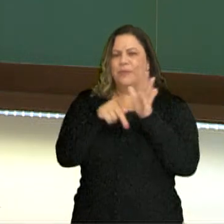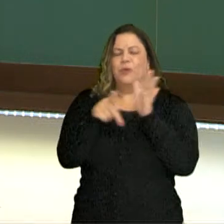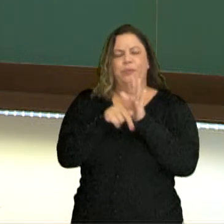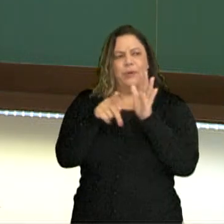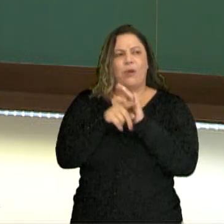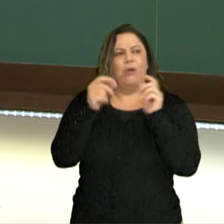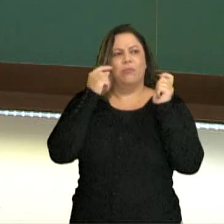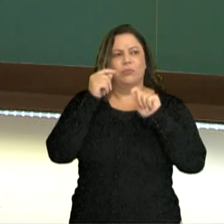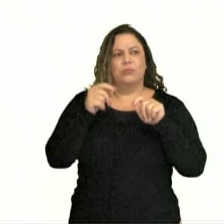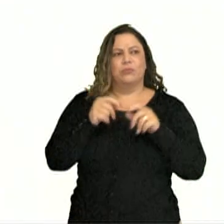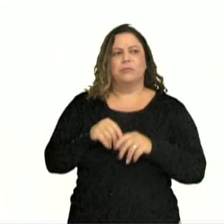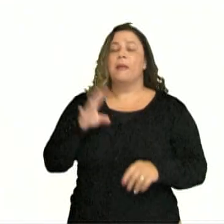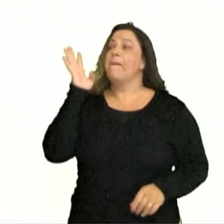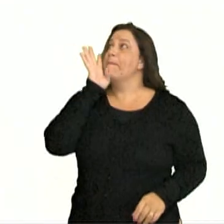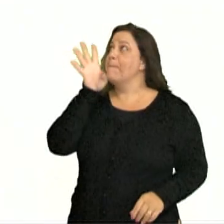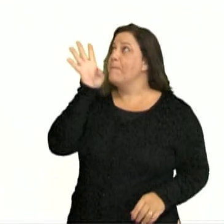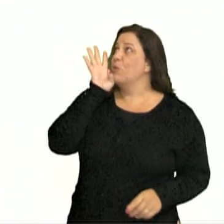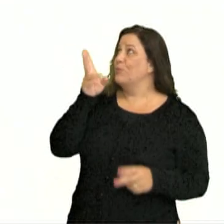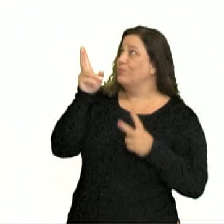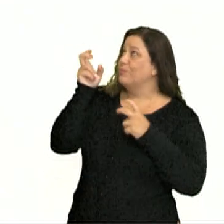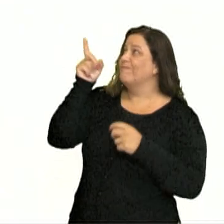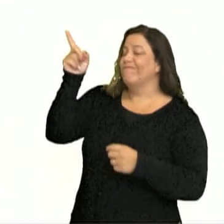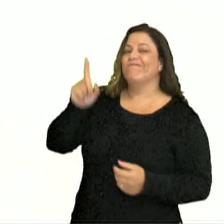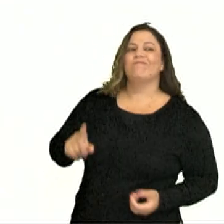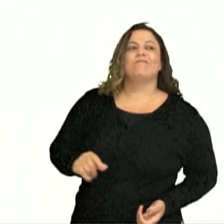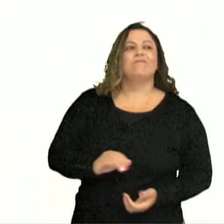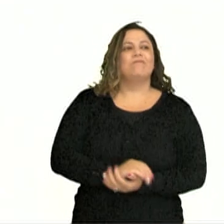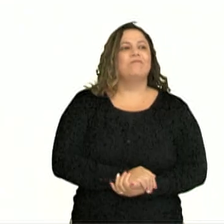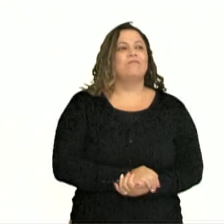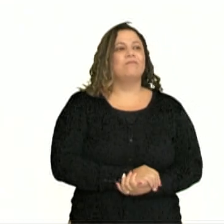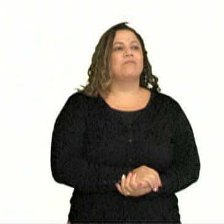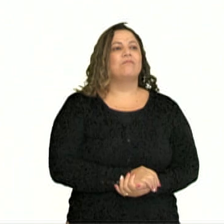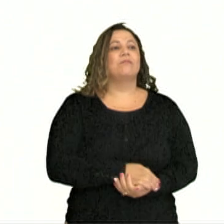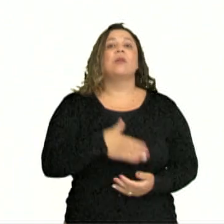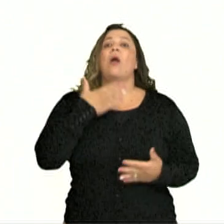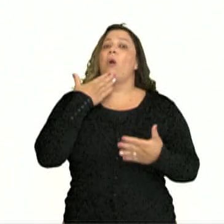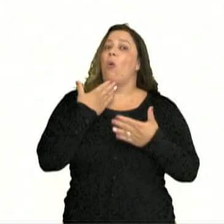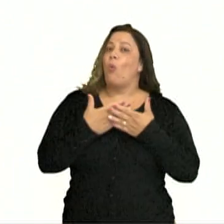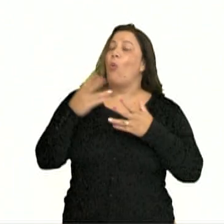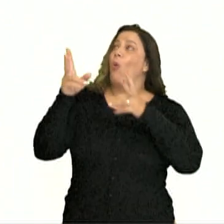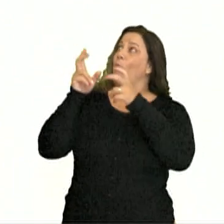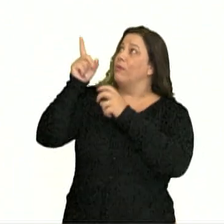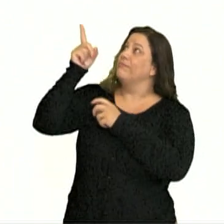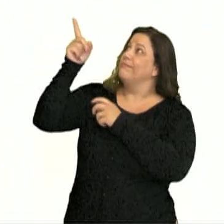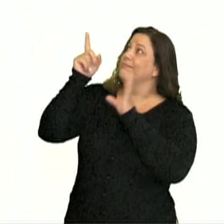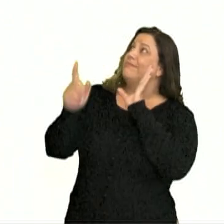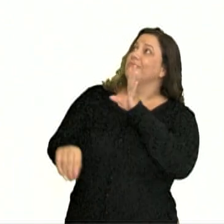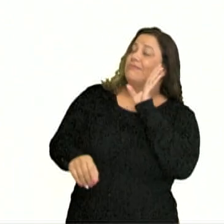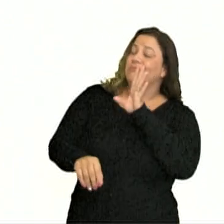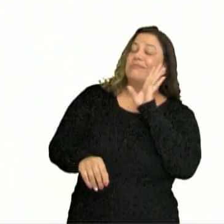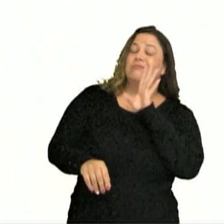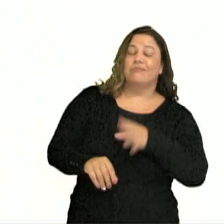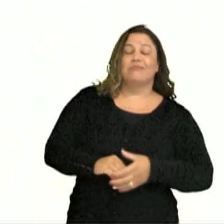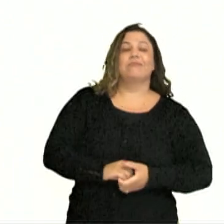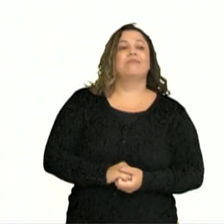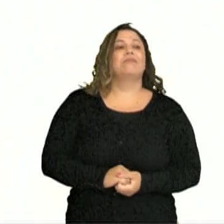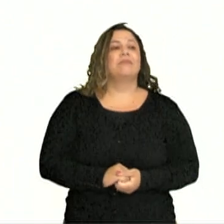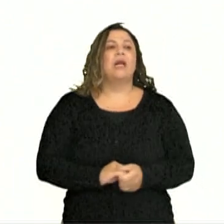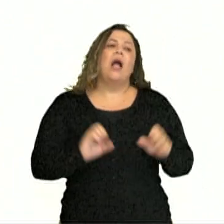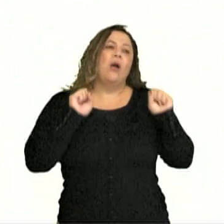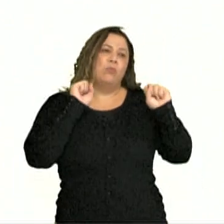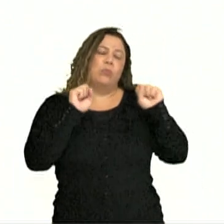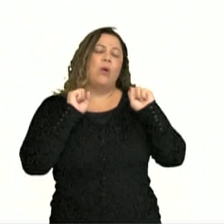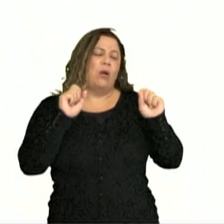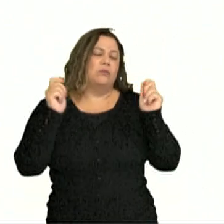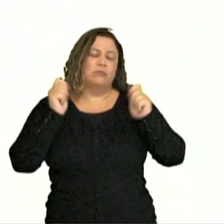bondinho sobre o trilho, muito bacana. Olha, essa daqui é muito legal também, né? Pode ser